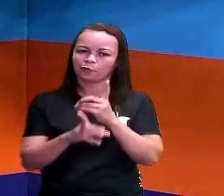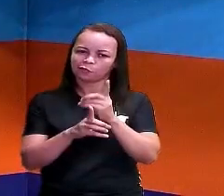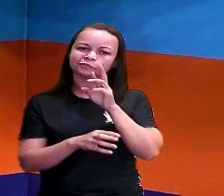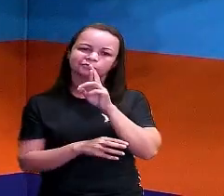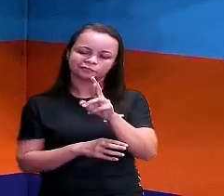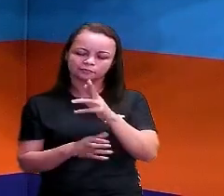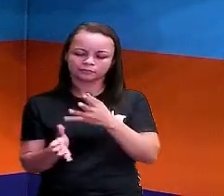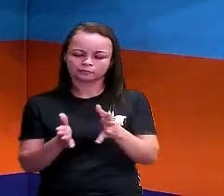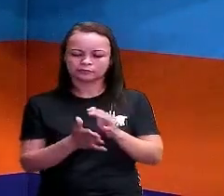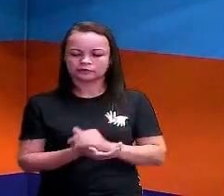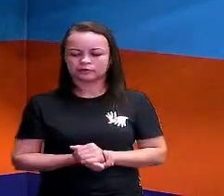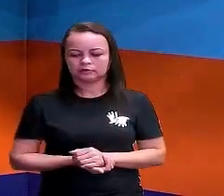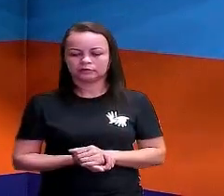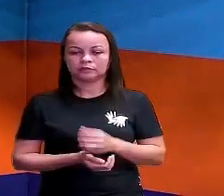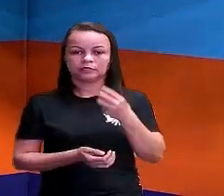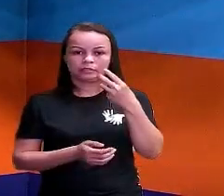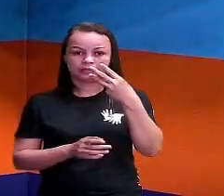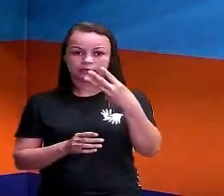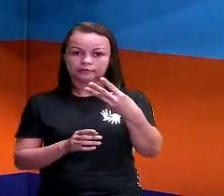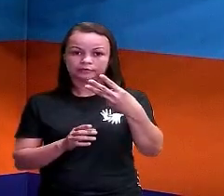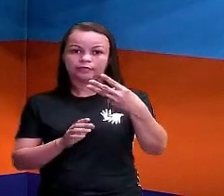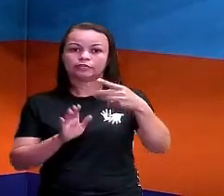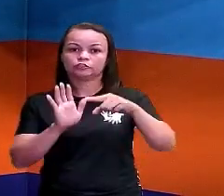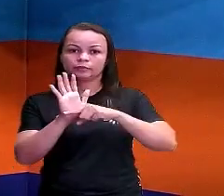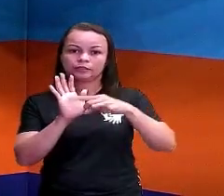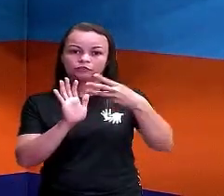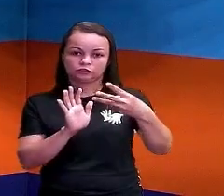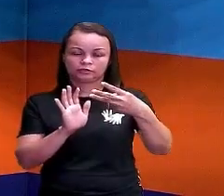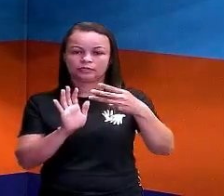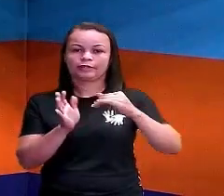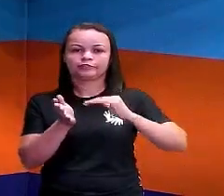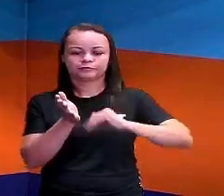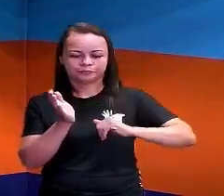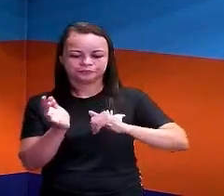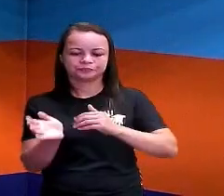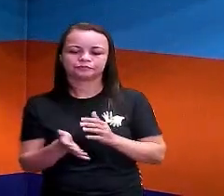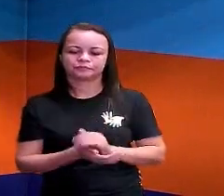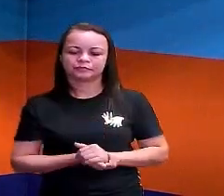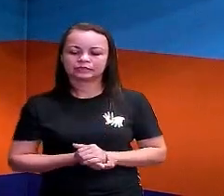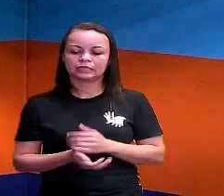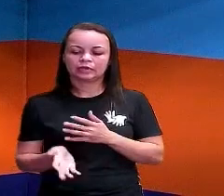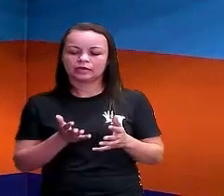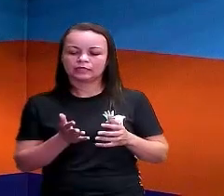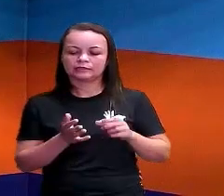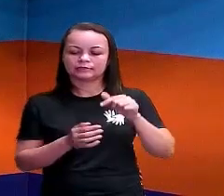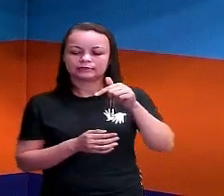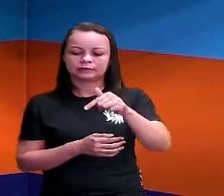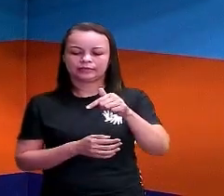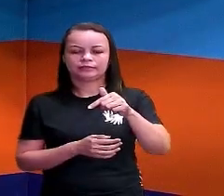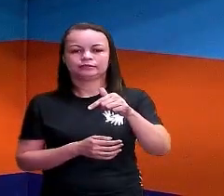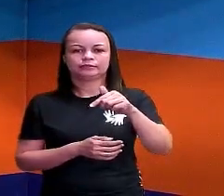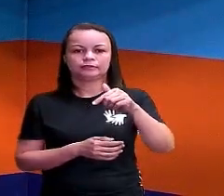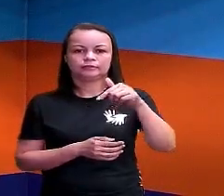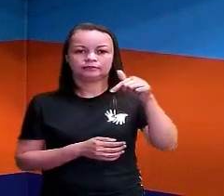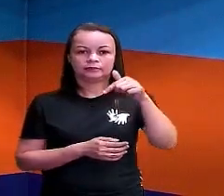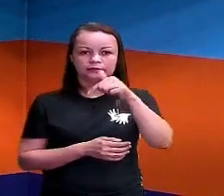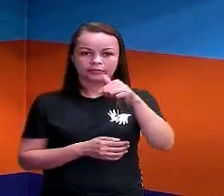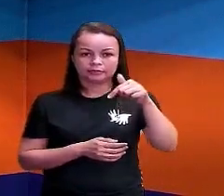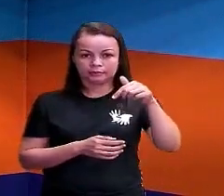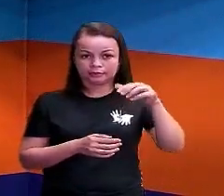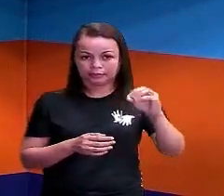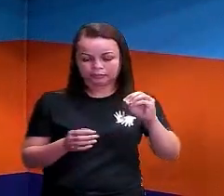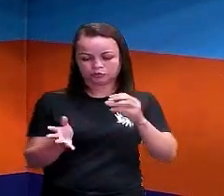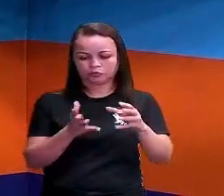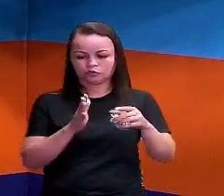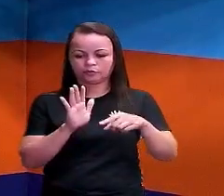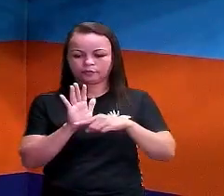ó, 3.000, tirei. 700 com 600. Se eu tirar os 600 desses 700, eu já